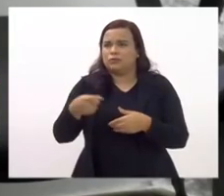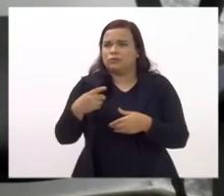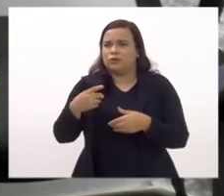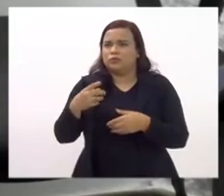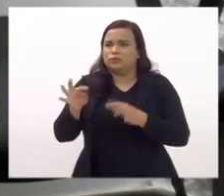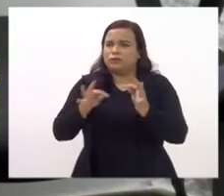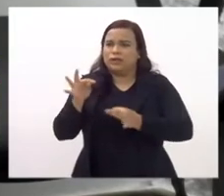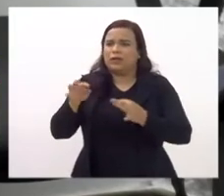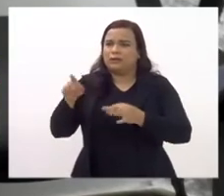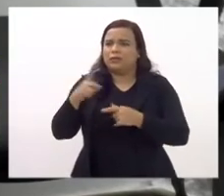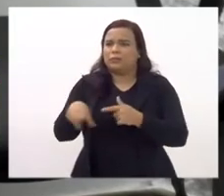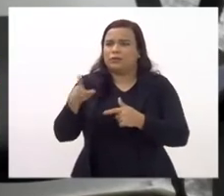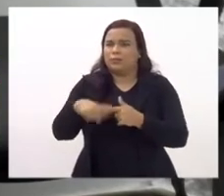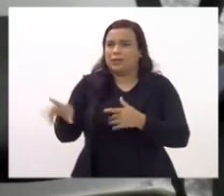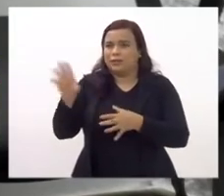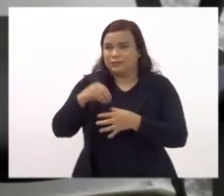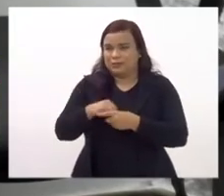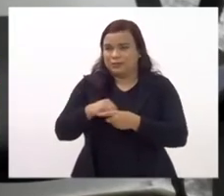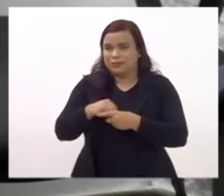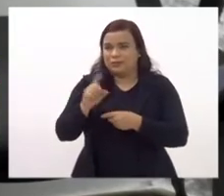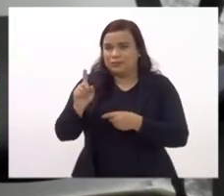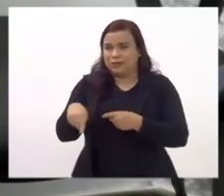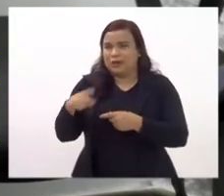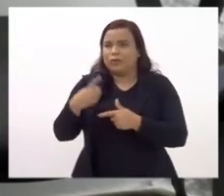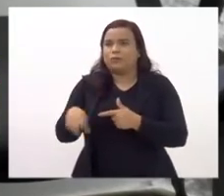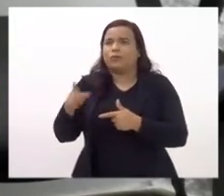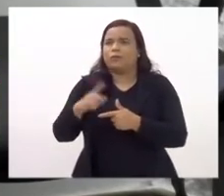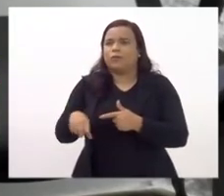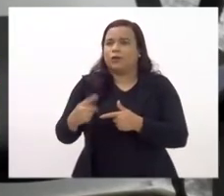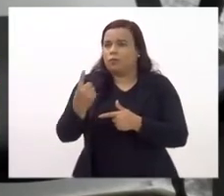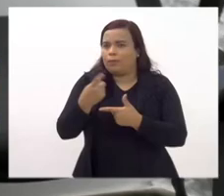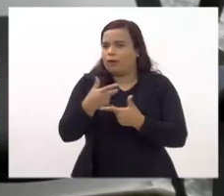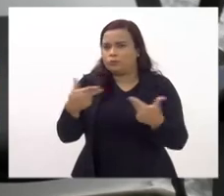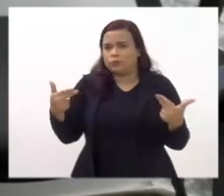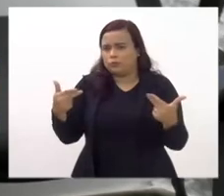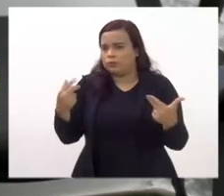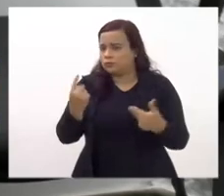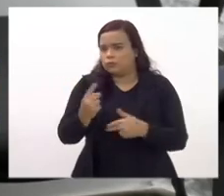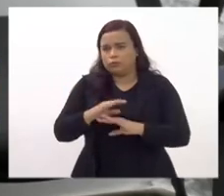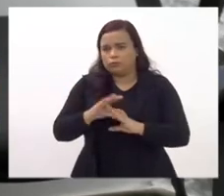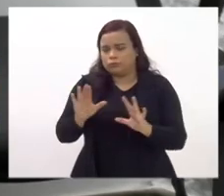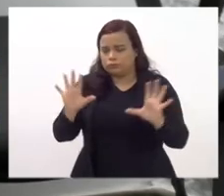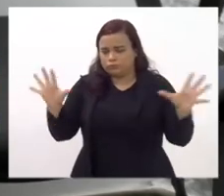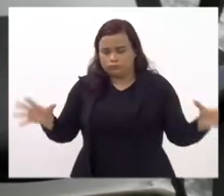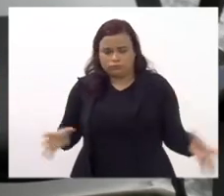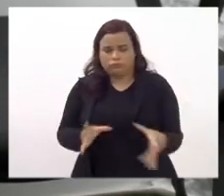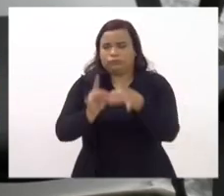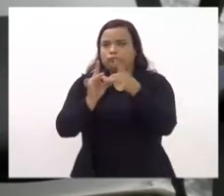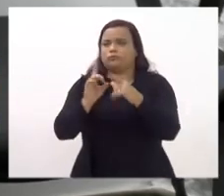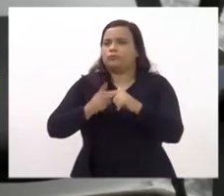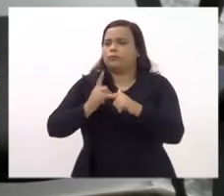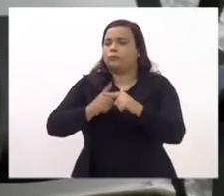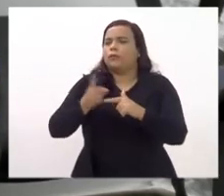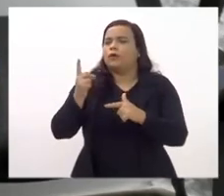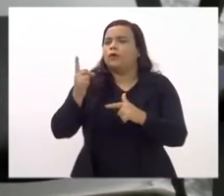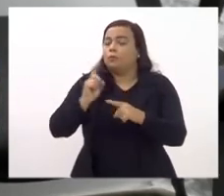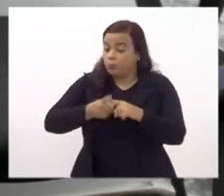problemática internamente como uma problemática só, porque justamente os